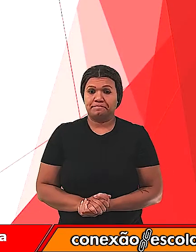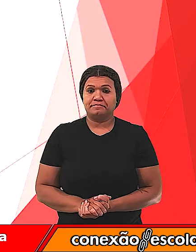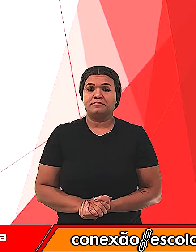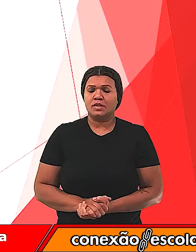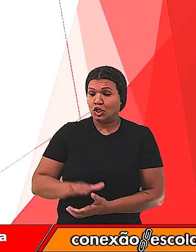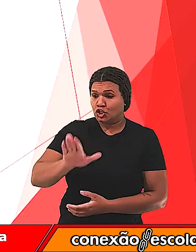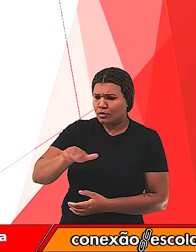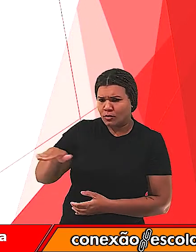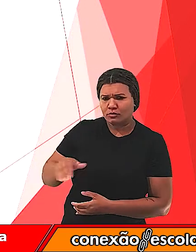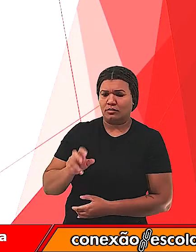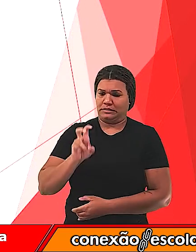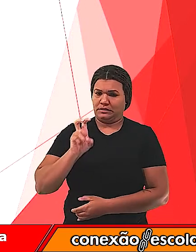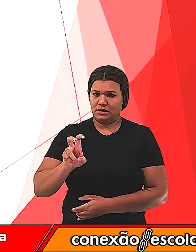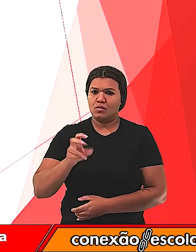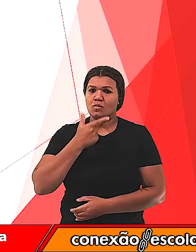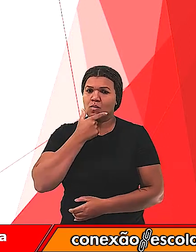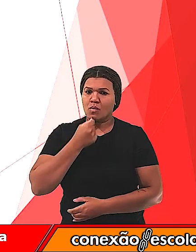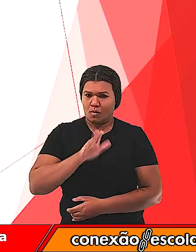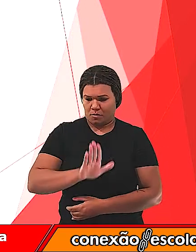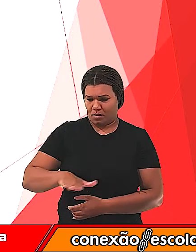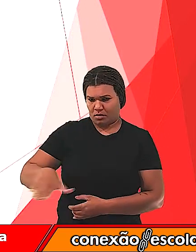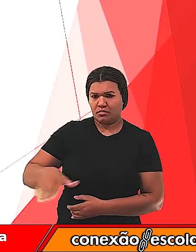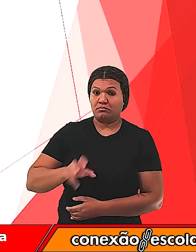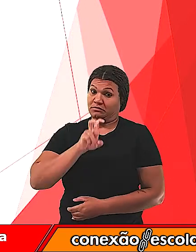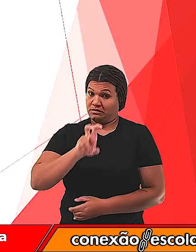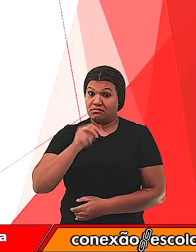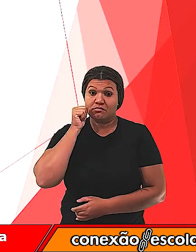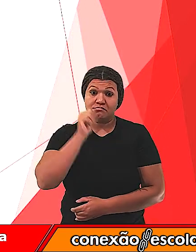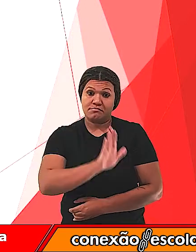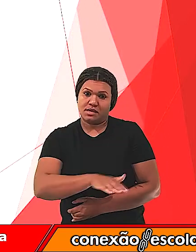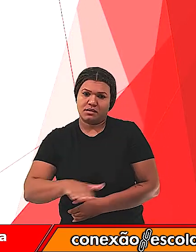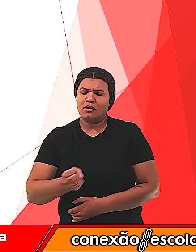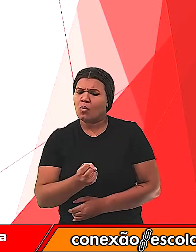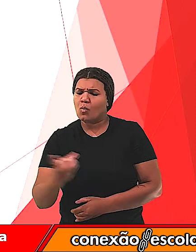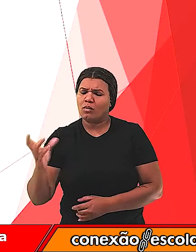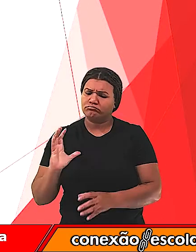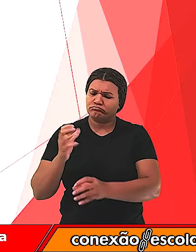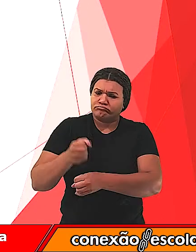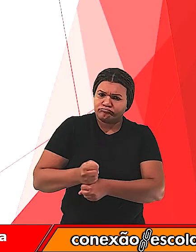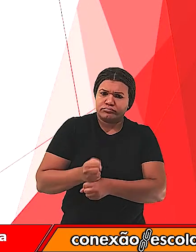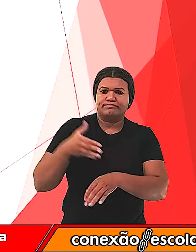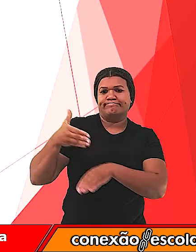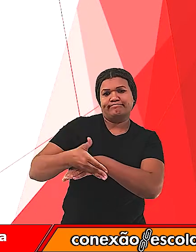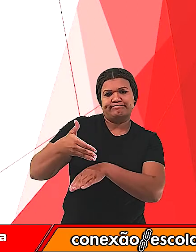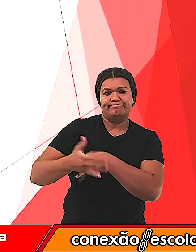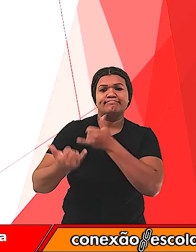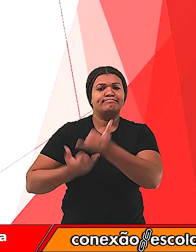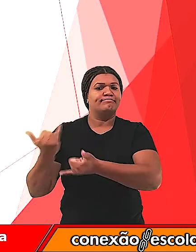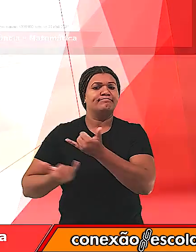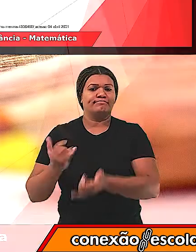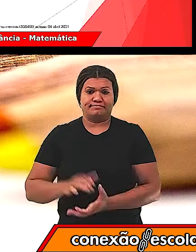Foram 5 meninos e 5 meninas. Quantas crianças participaram da